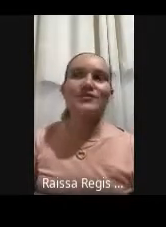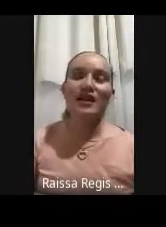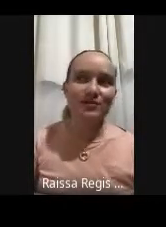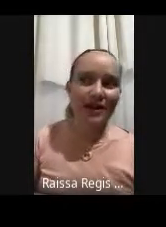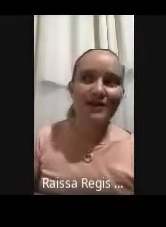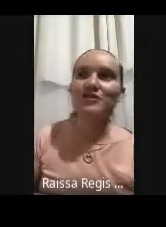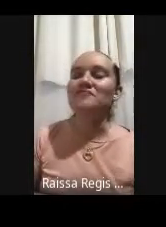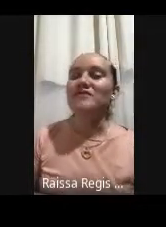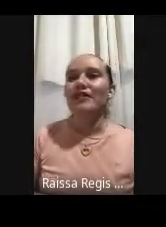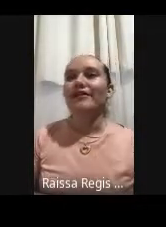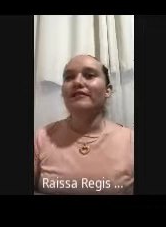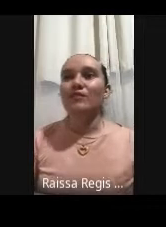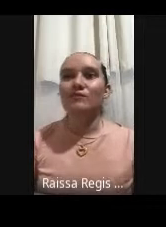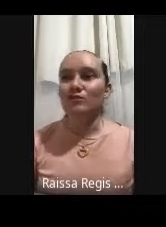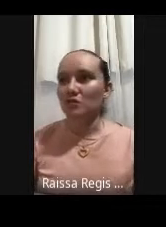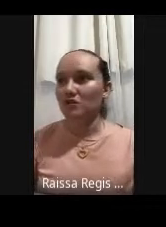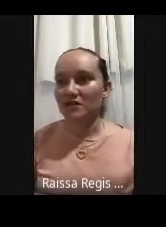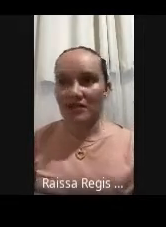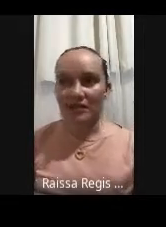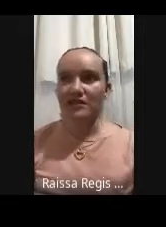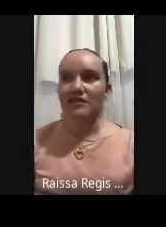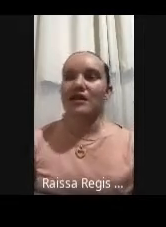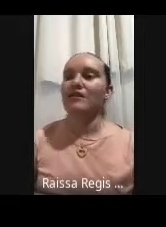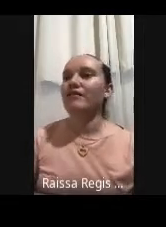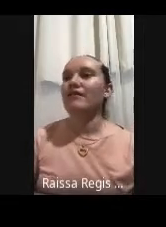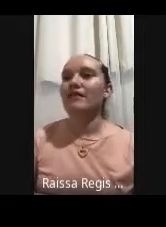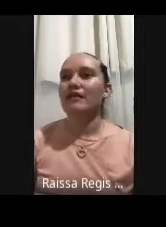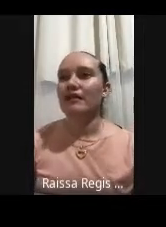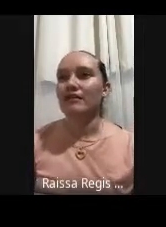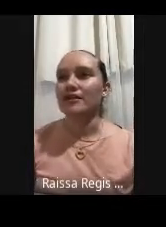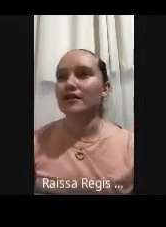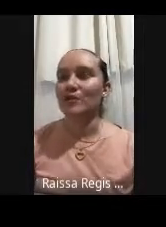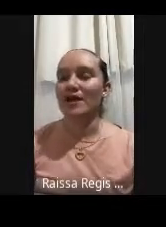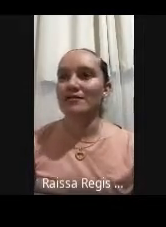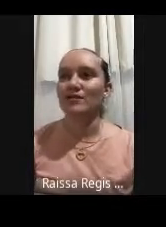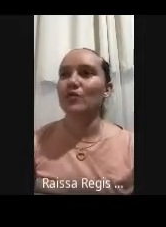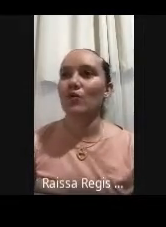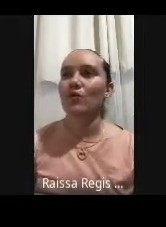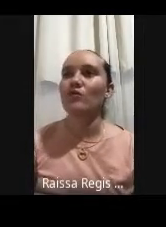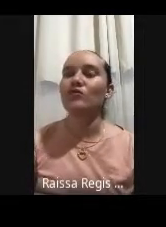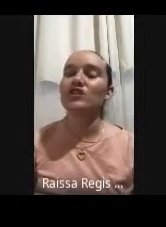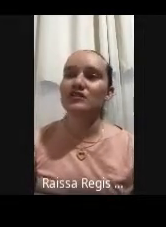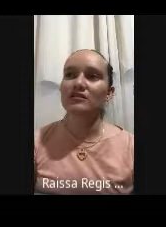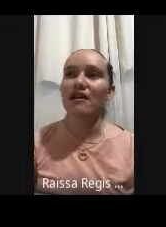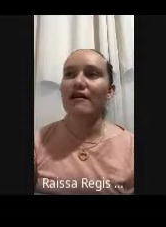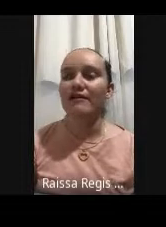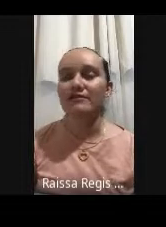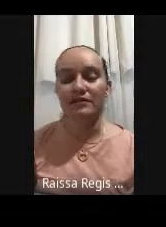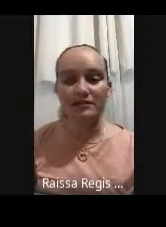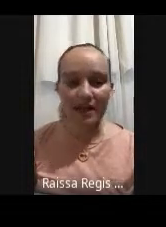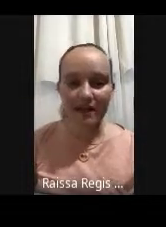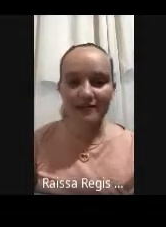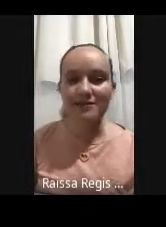divulgar o sign writing. Temos muitas pesquisas, né, aqui no Brasil, utilizando a